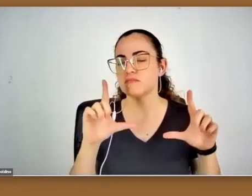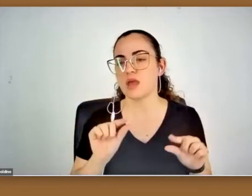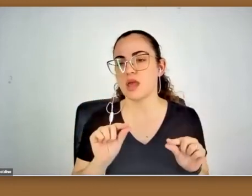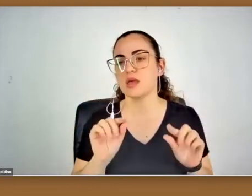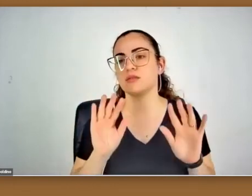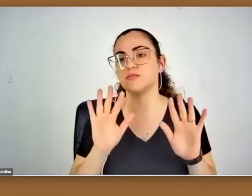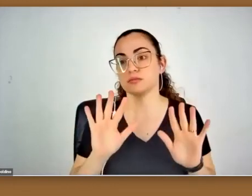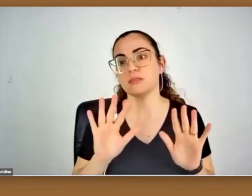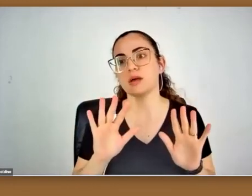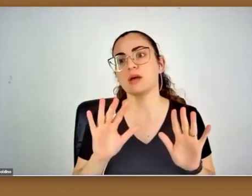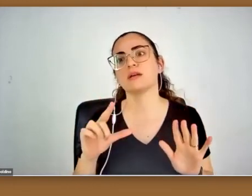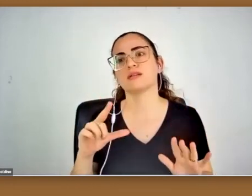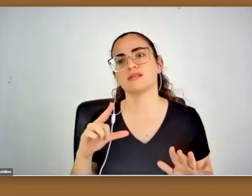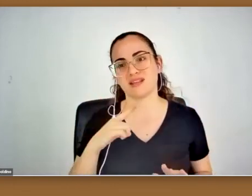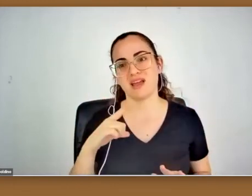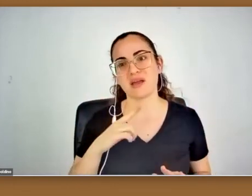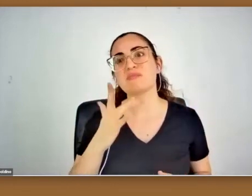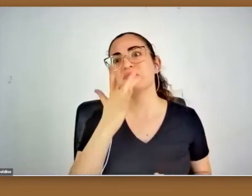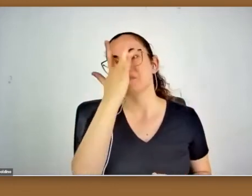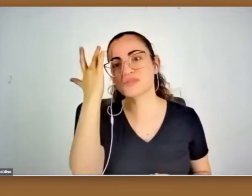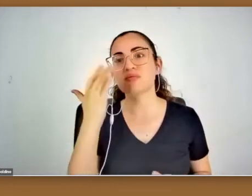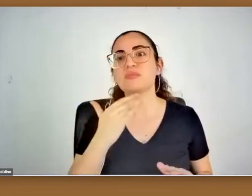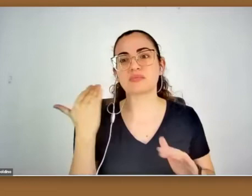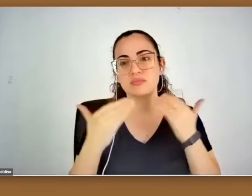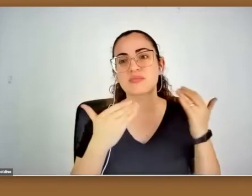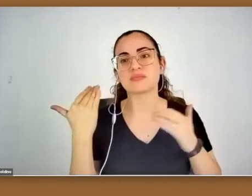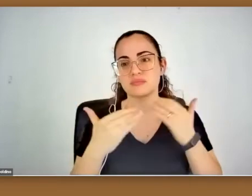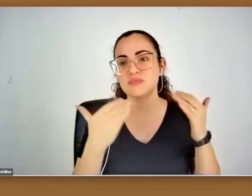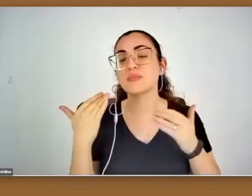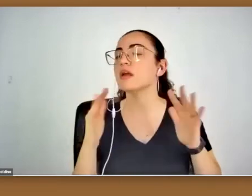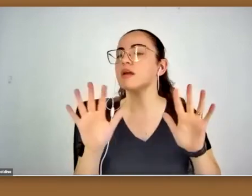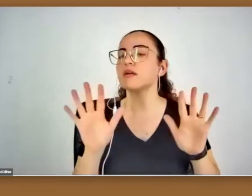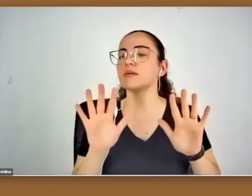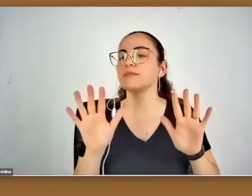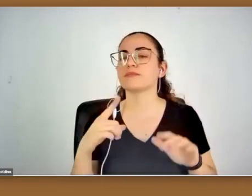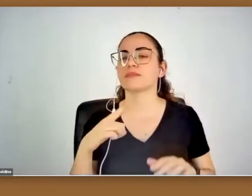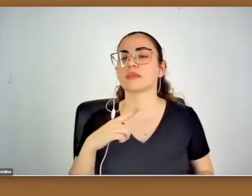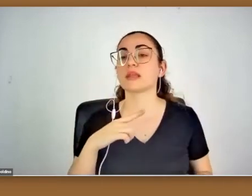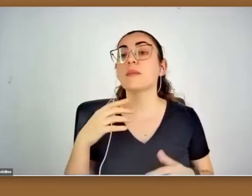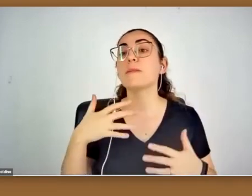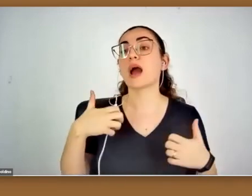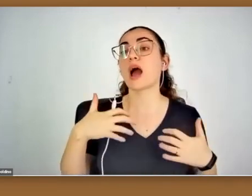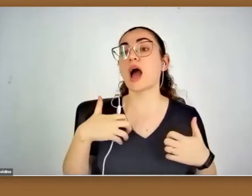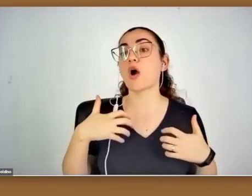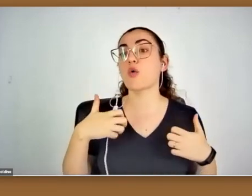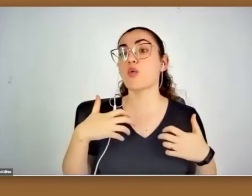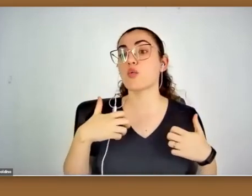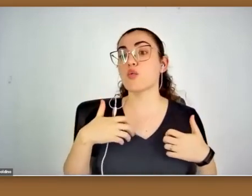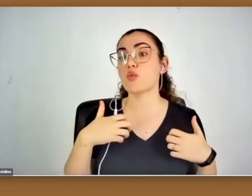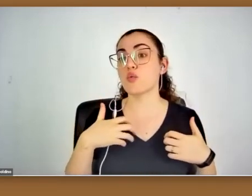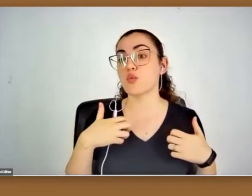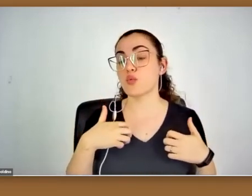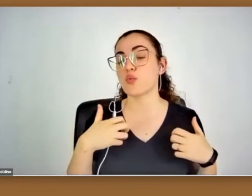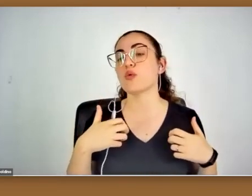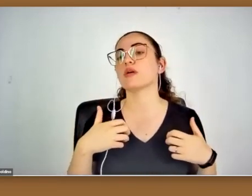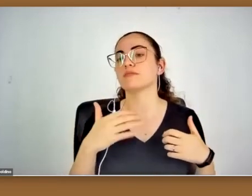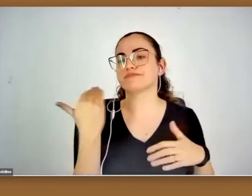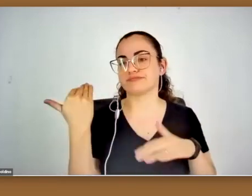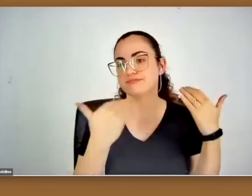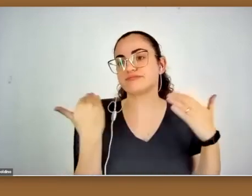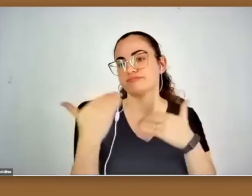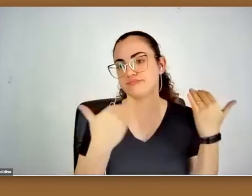enorme. Teve perda de populações inteiras, por exemplo, de macaco bugio. E aí, o que foi feito na época?